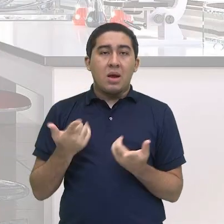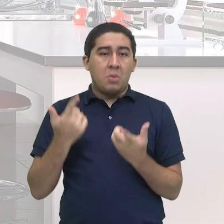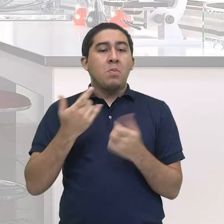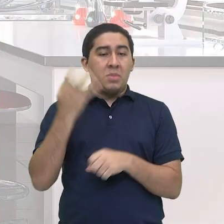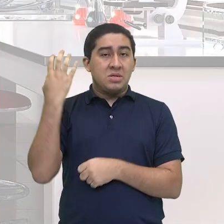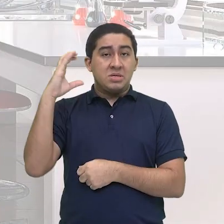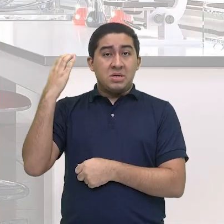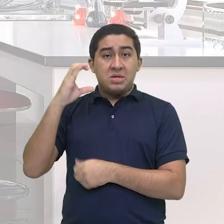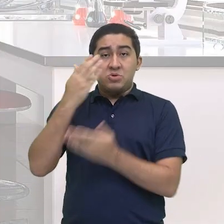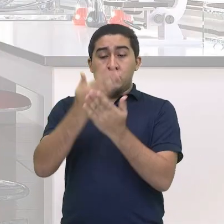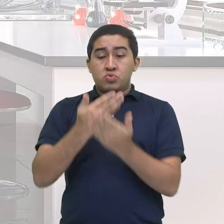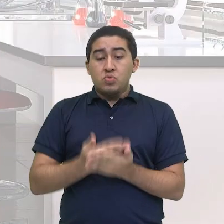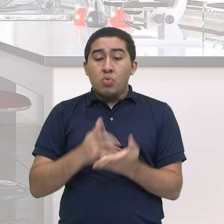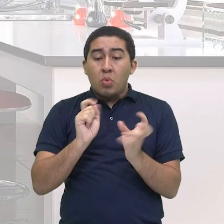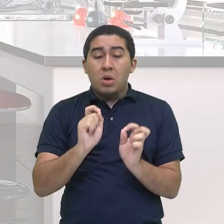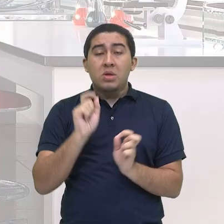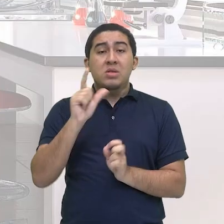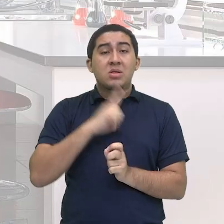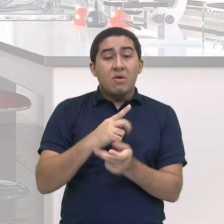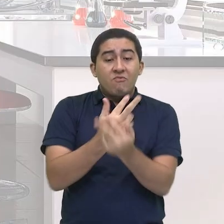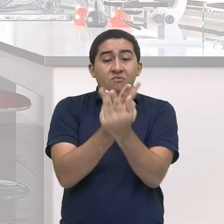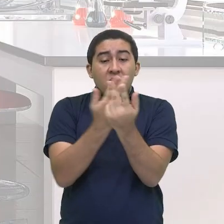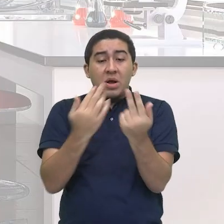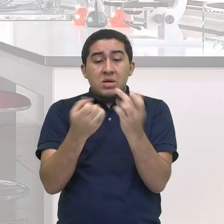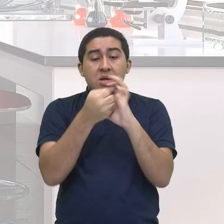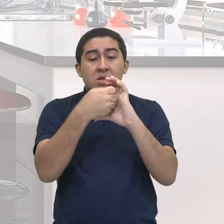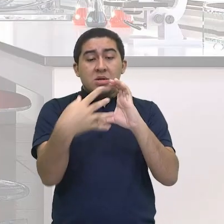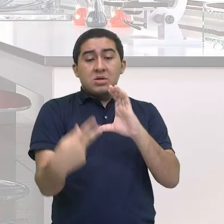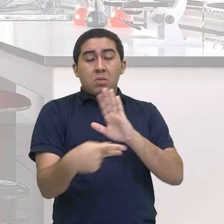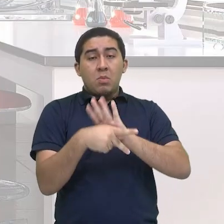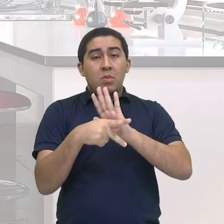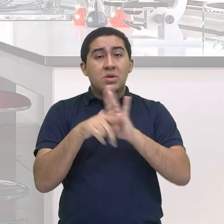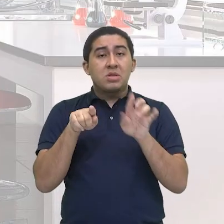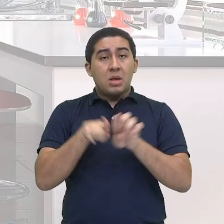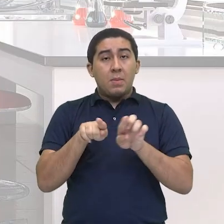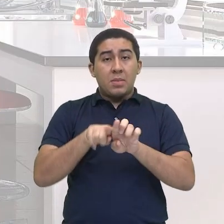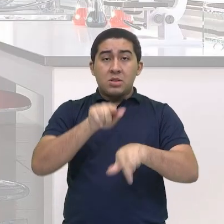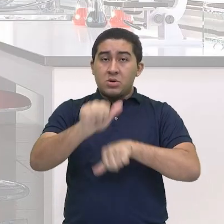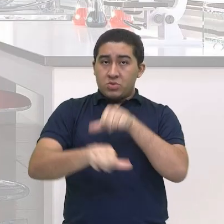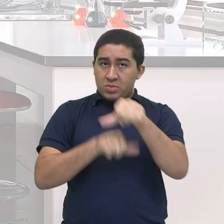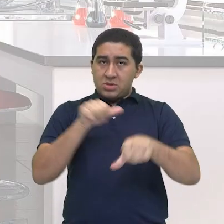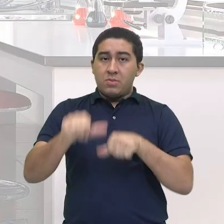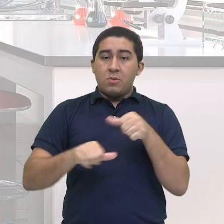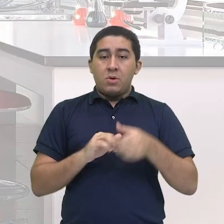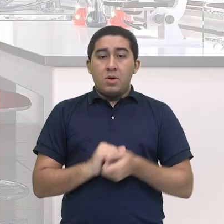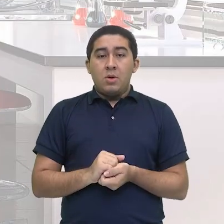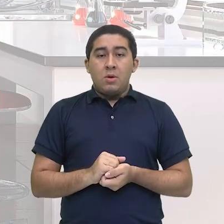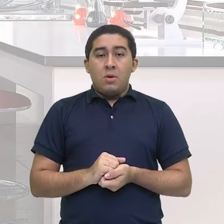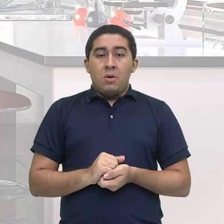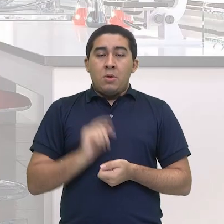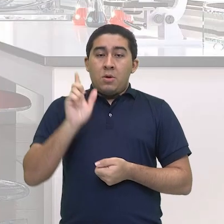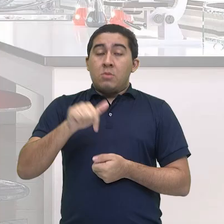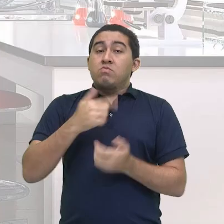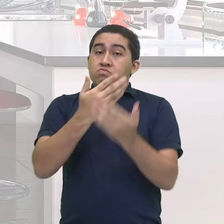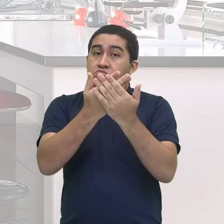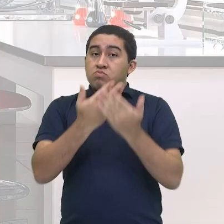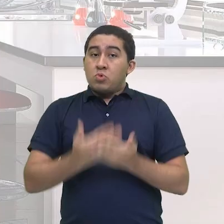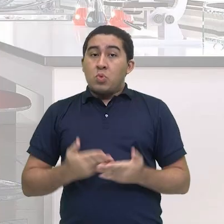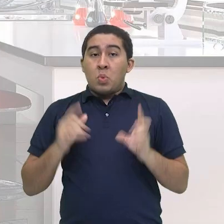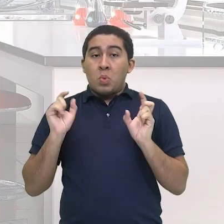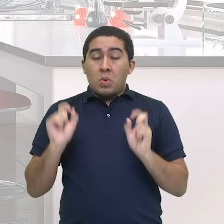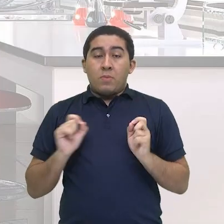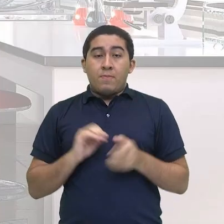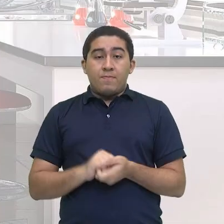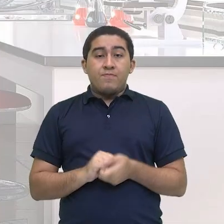que vai estudar essas propriedades e essas transformações. E ela estuda